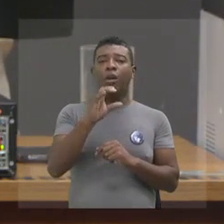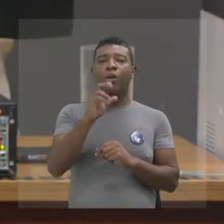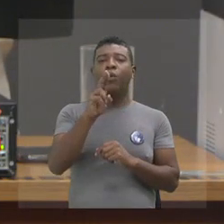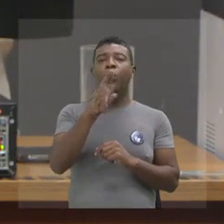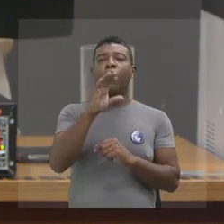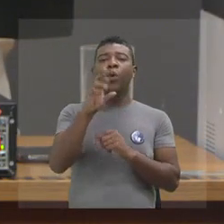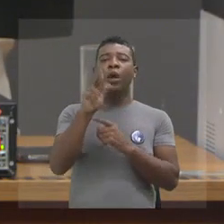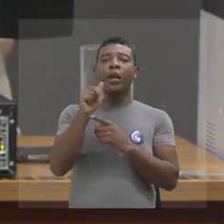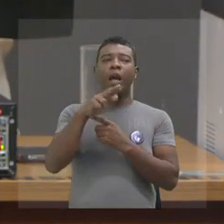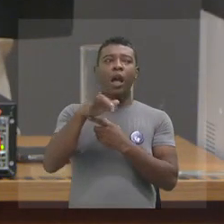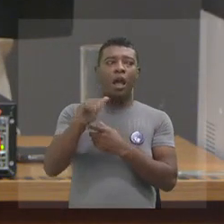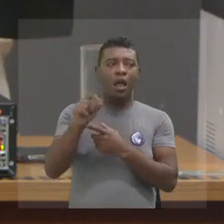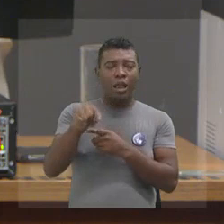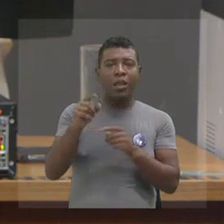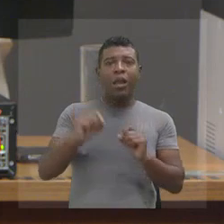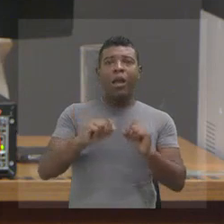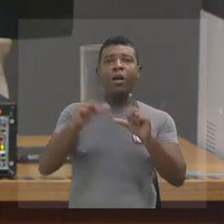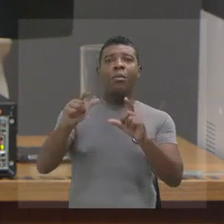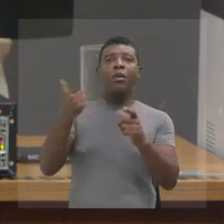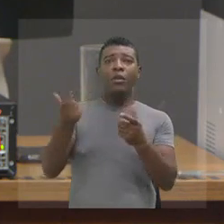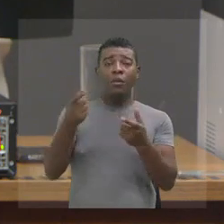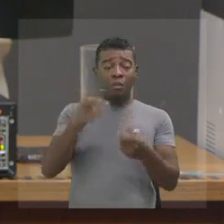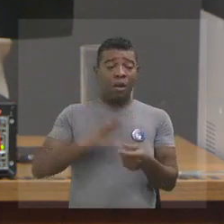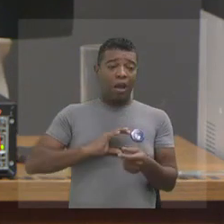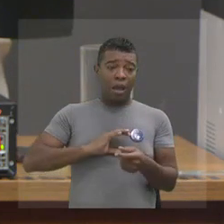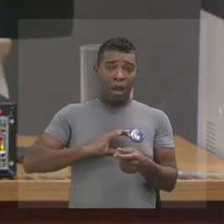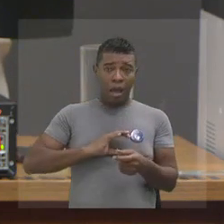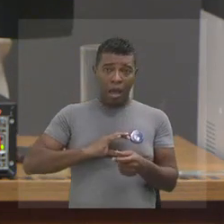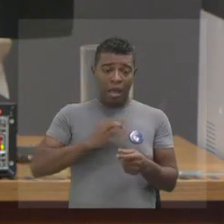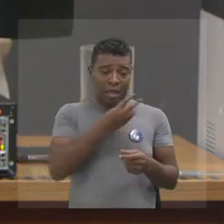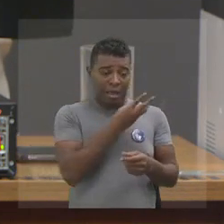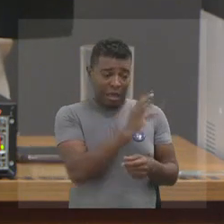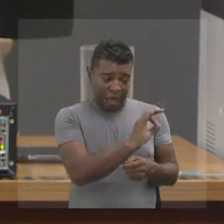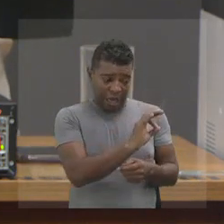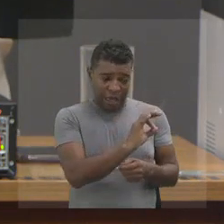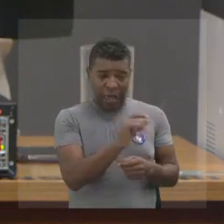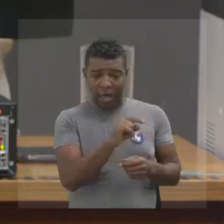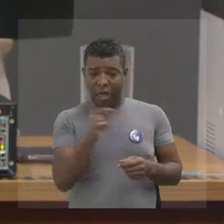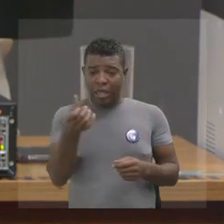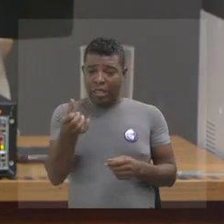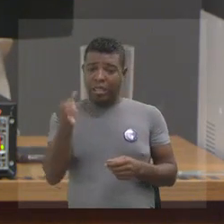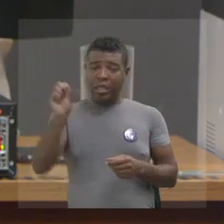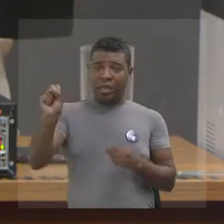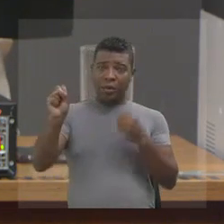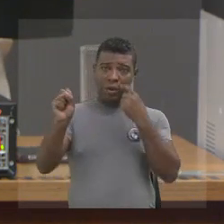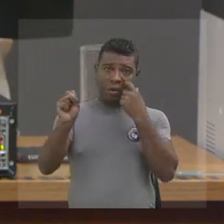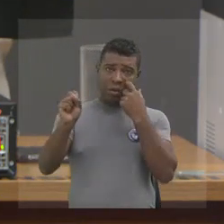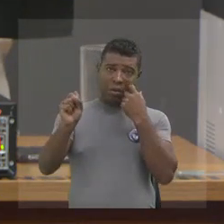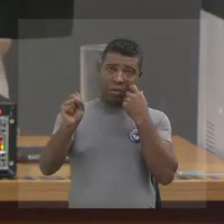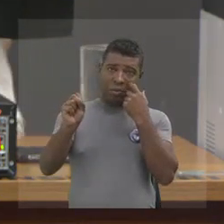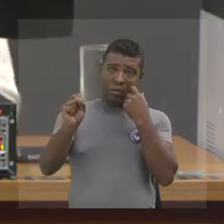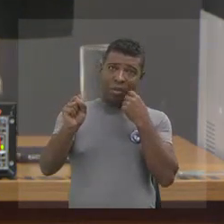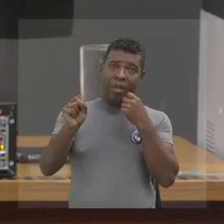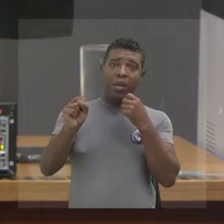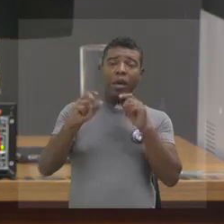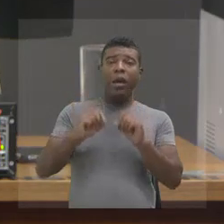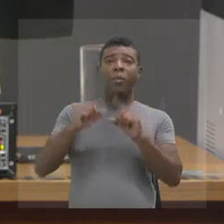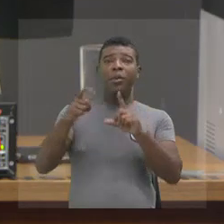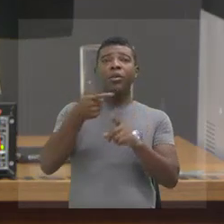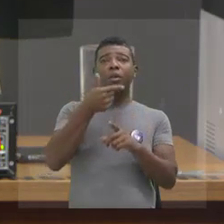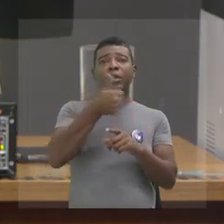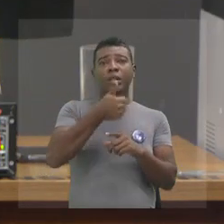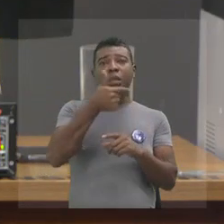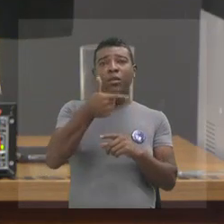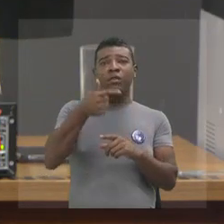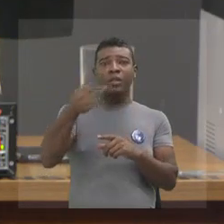17%. e o Canadá saiu de 30 para 68 o acréscimo de 127 por último